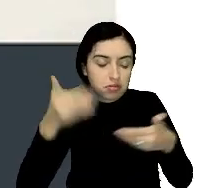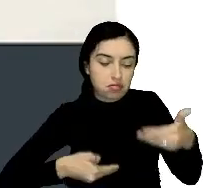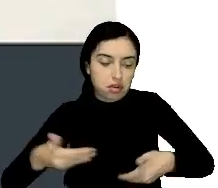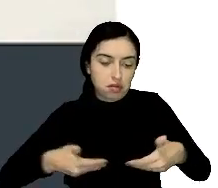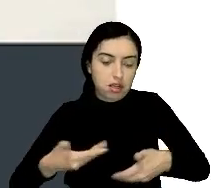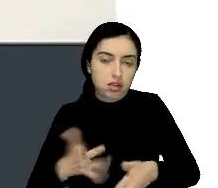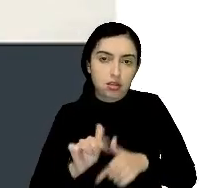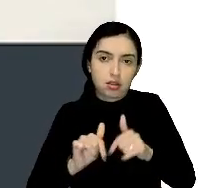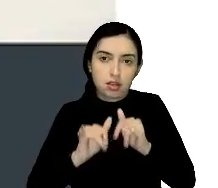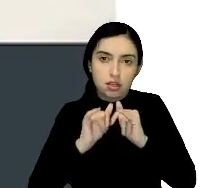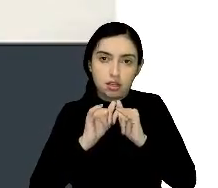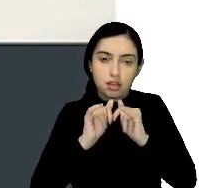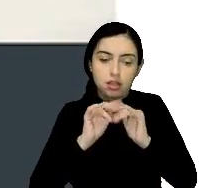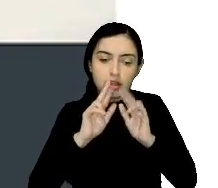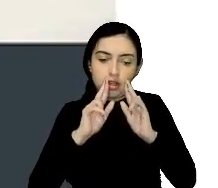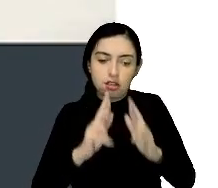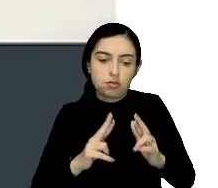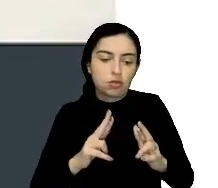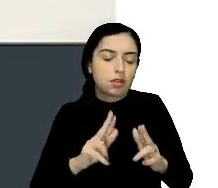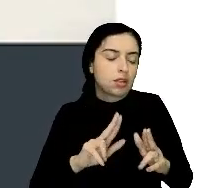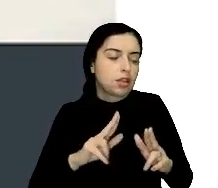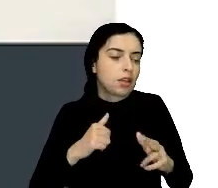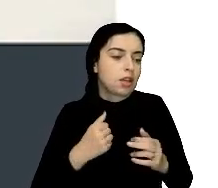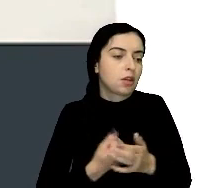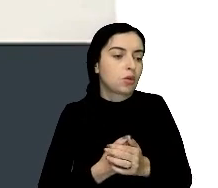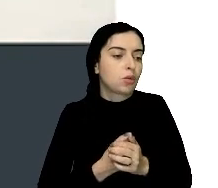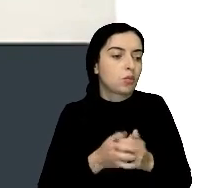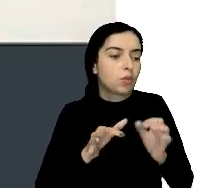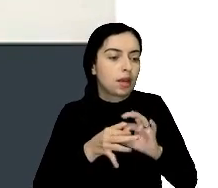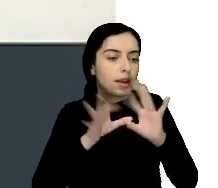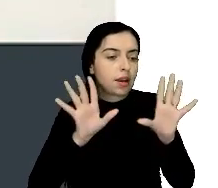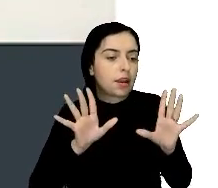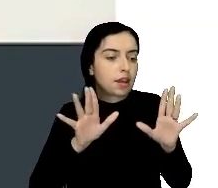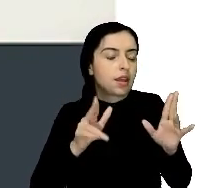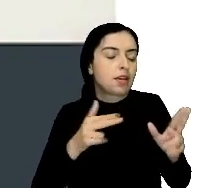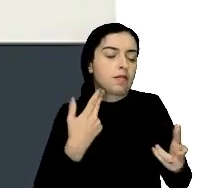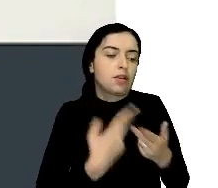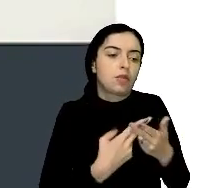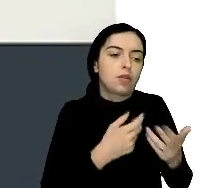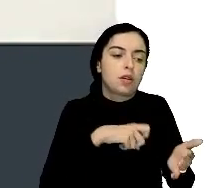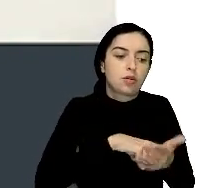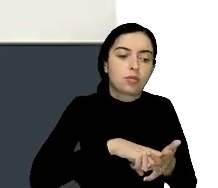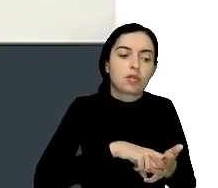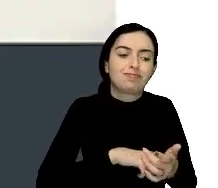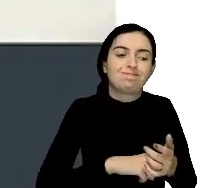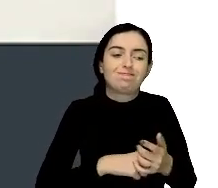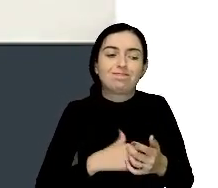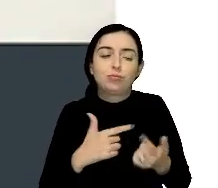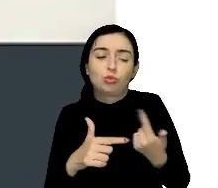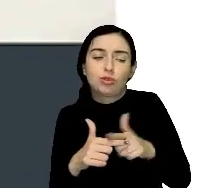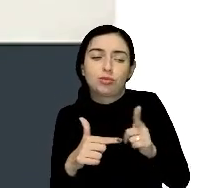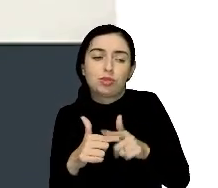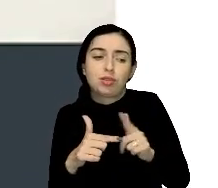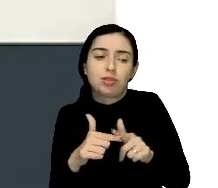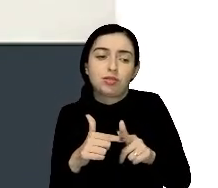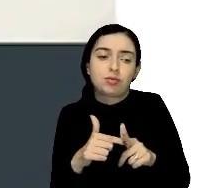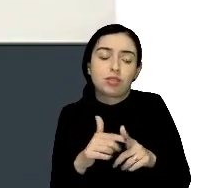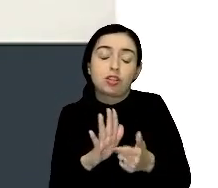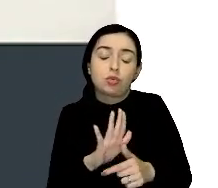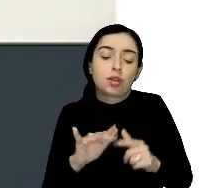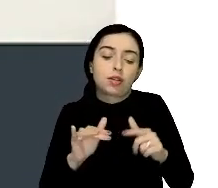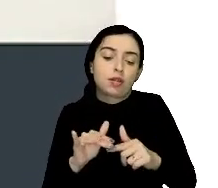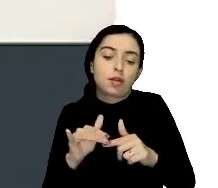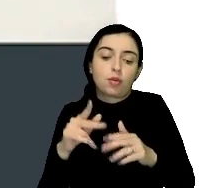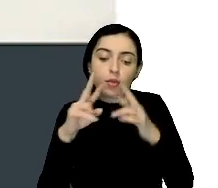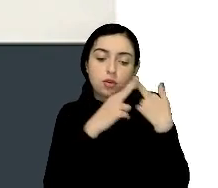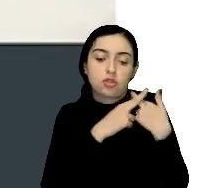respondendo criminalmente em liberdade, ele é migrante, ele pode estar numa situação complicada com relação ao seu empregador. Então a gente teria